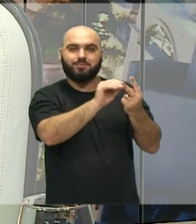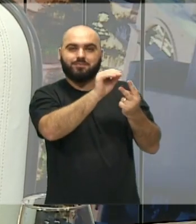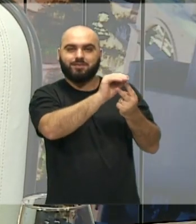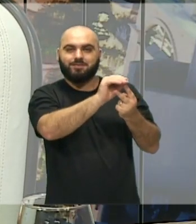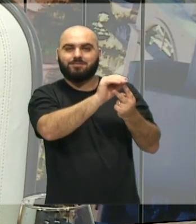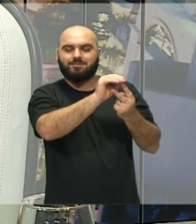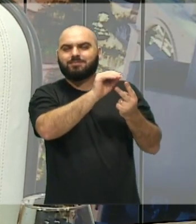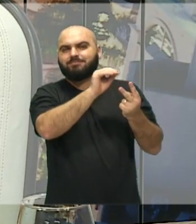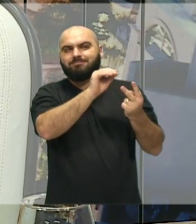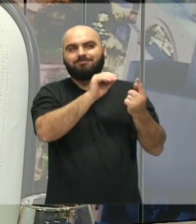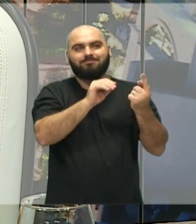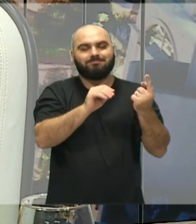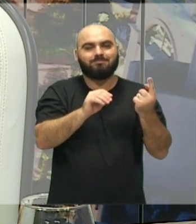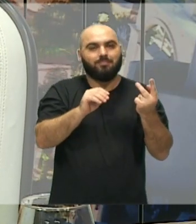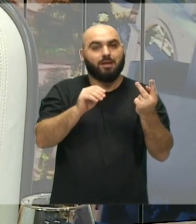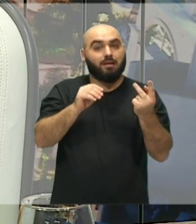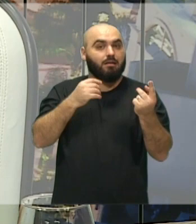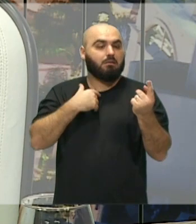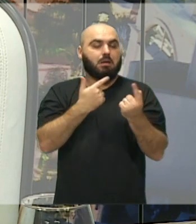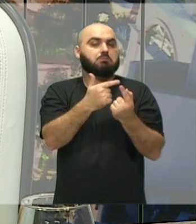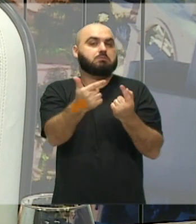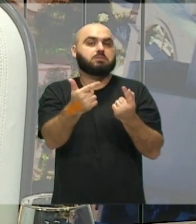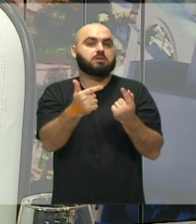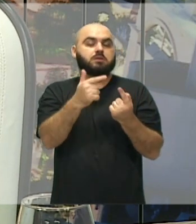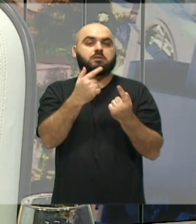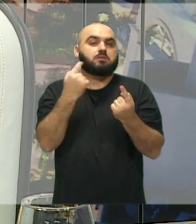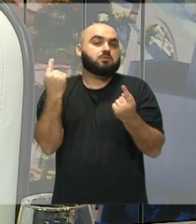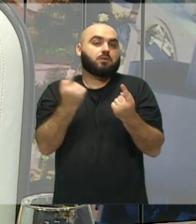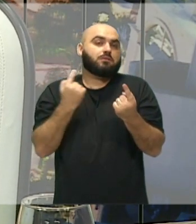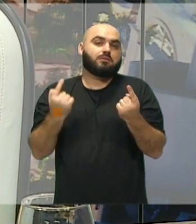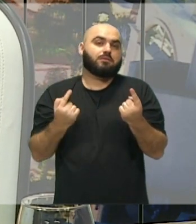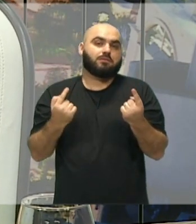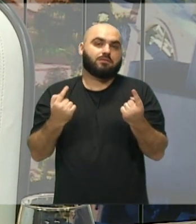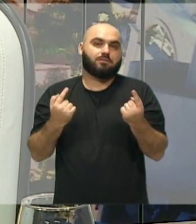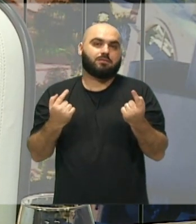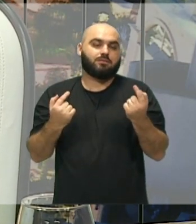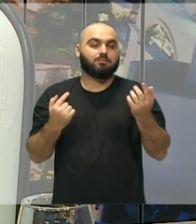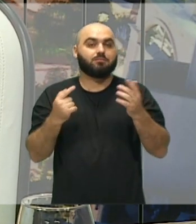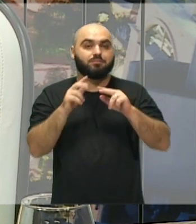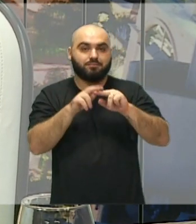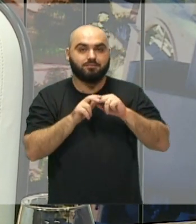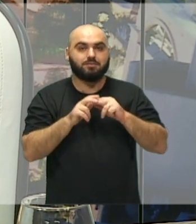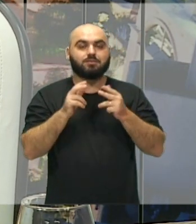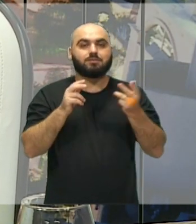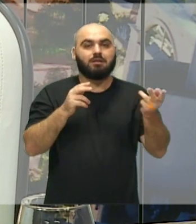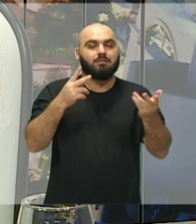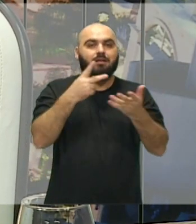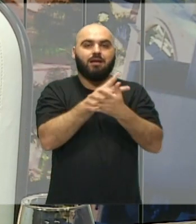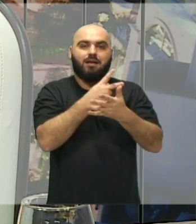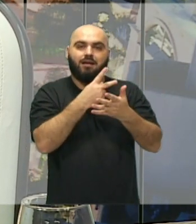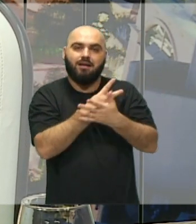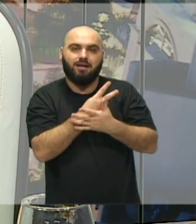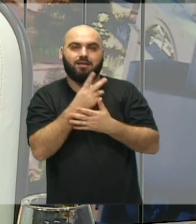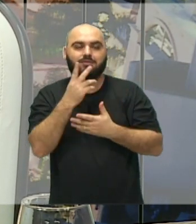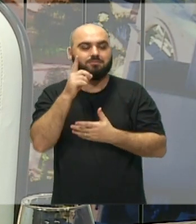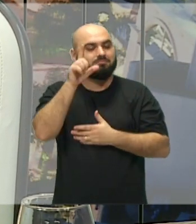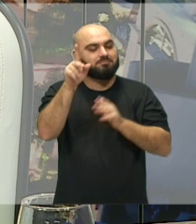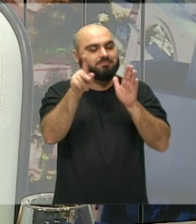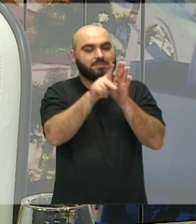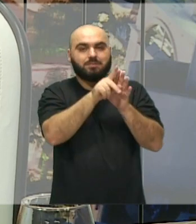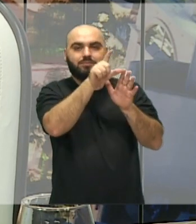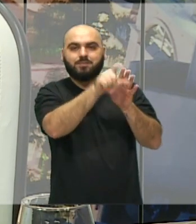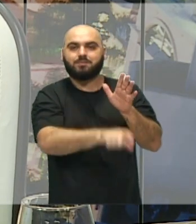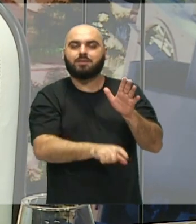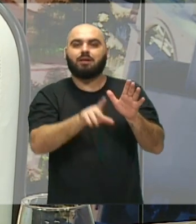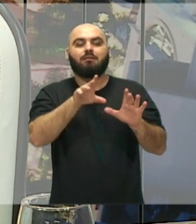que fazem a parte até para ajudar a saúde, não só psicológica, né, mental, mas também física deles, e que